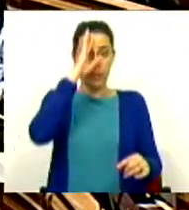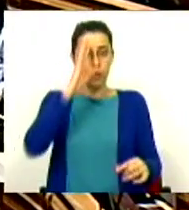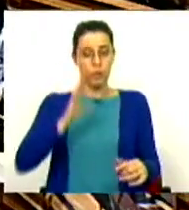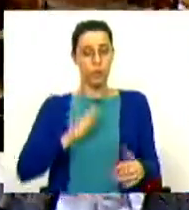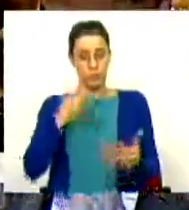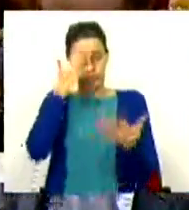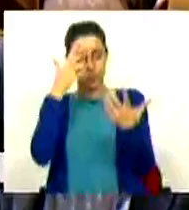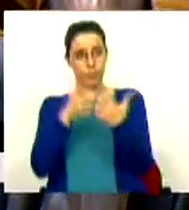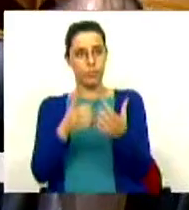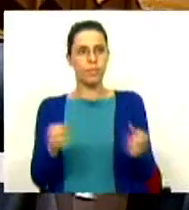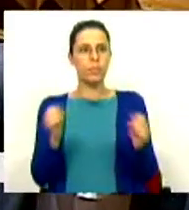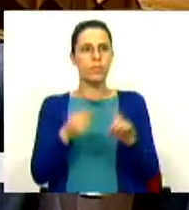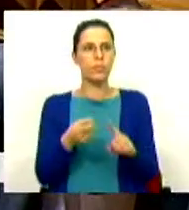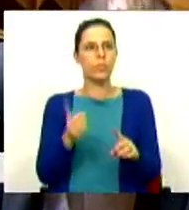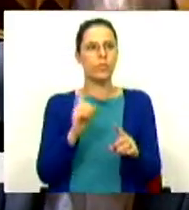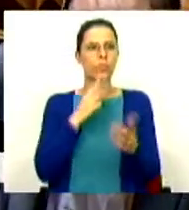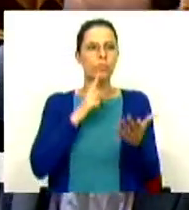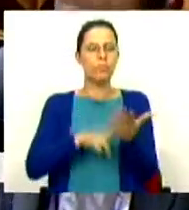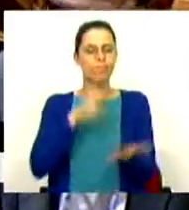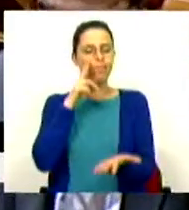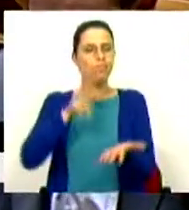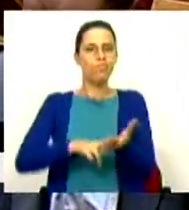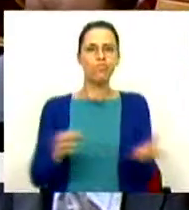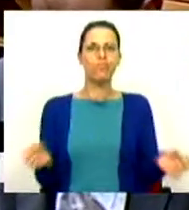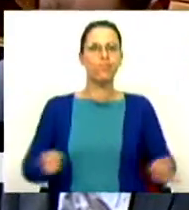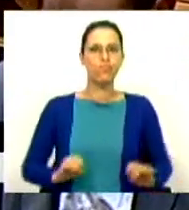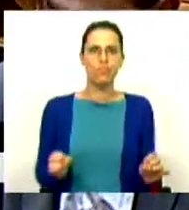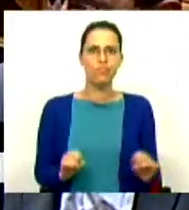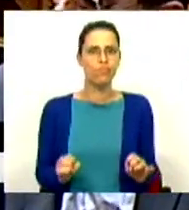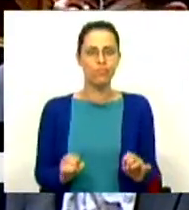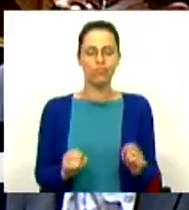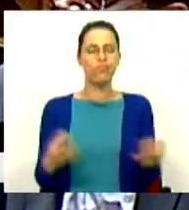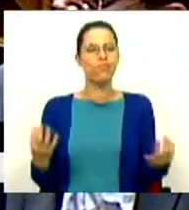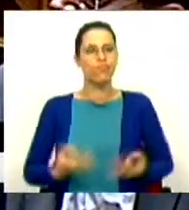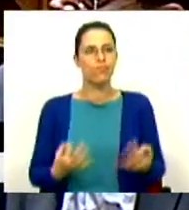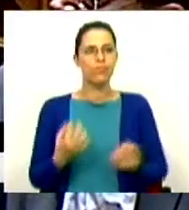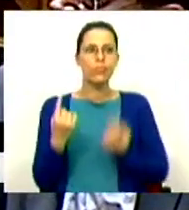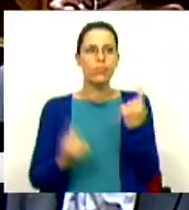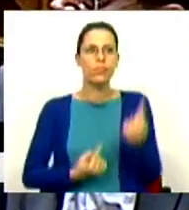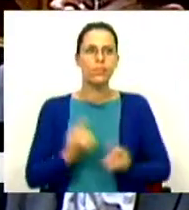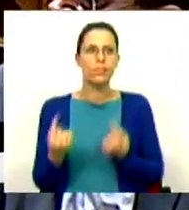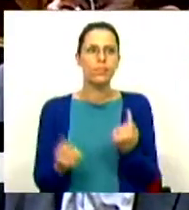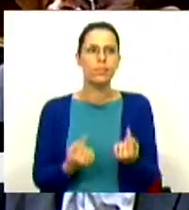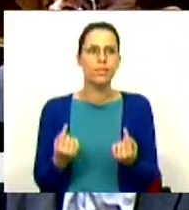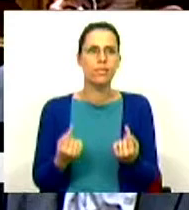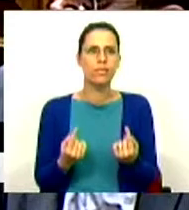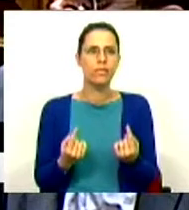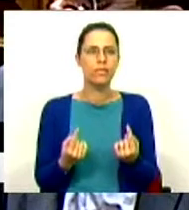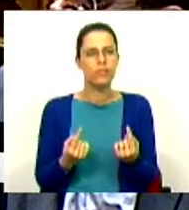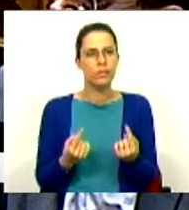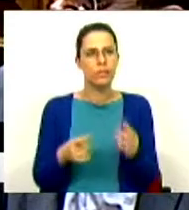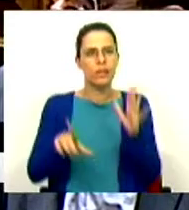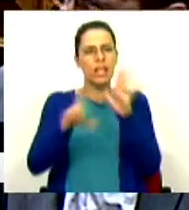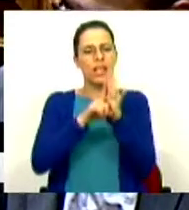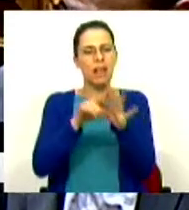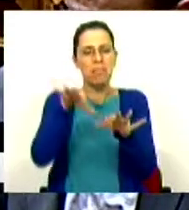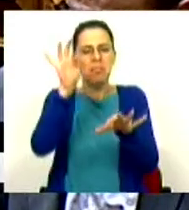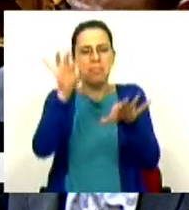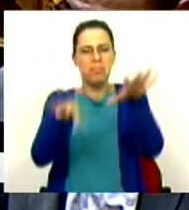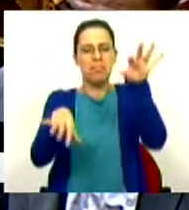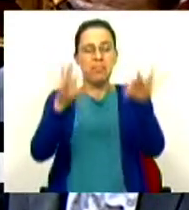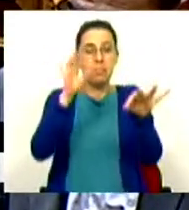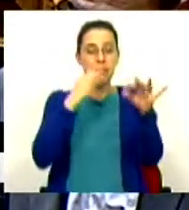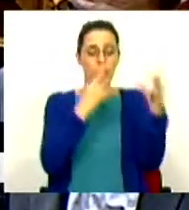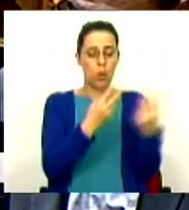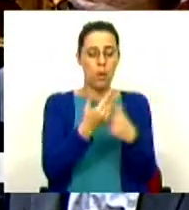ex-combatentes não tem sido devidamente reconhecida. Pese o facto de algumas legislações pontuais,